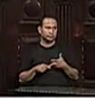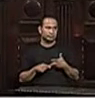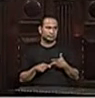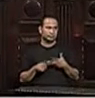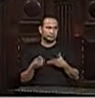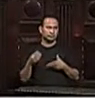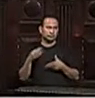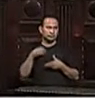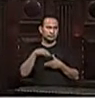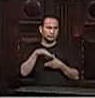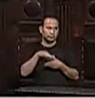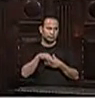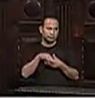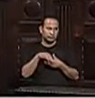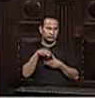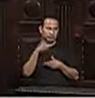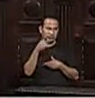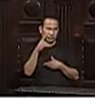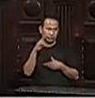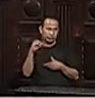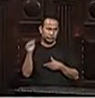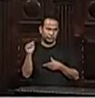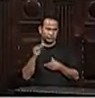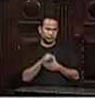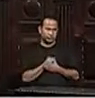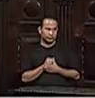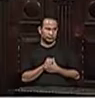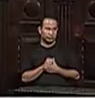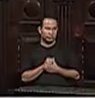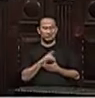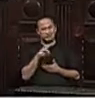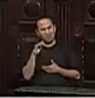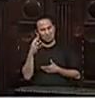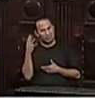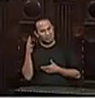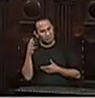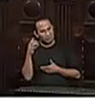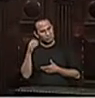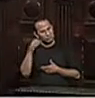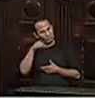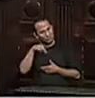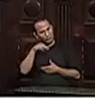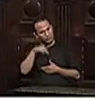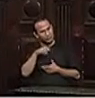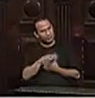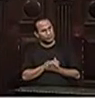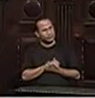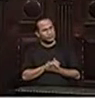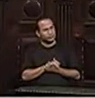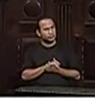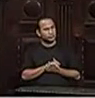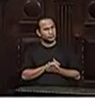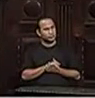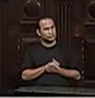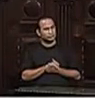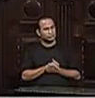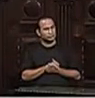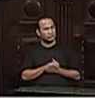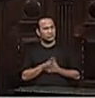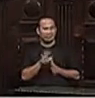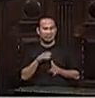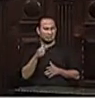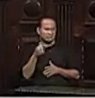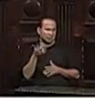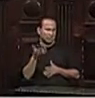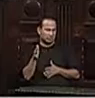2 primeiras, em 7 dias, lá pelo dia 4 de novembro, 27 leilão, mais